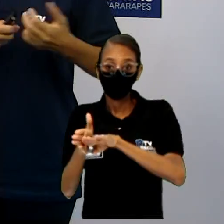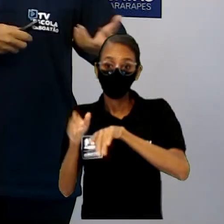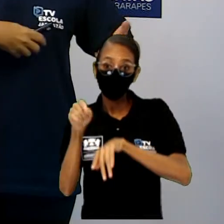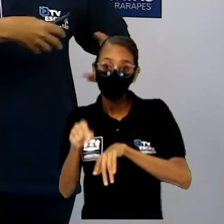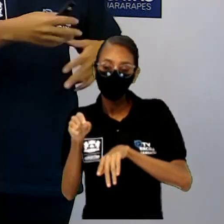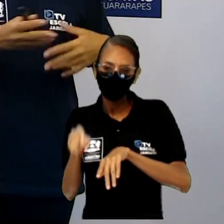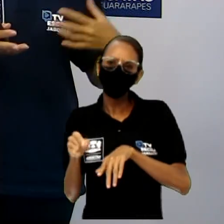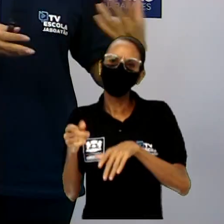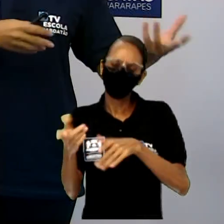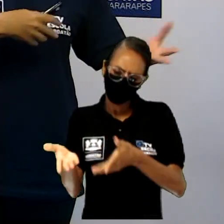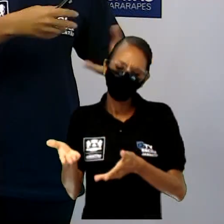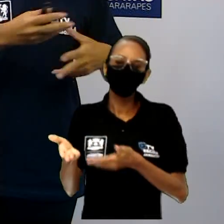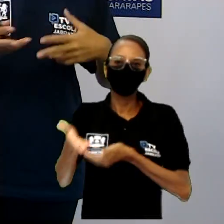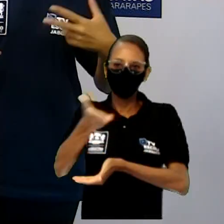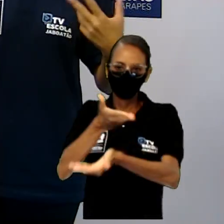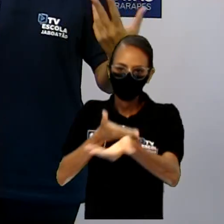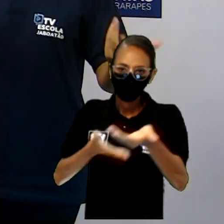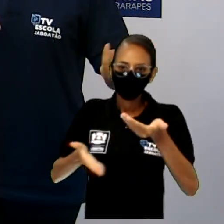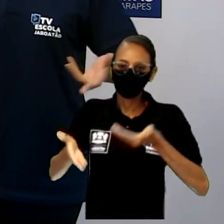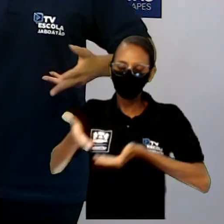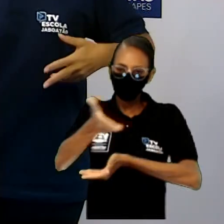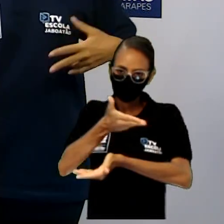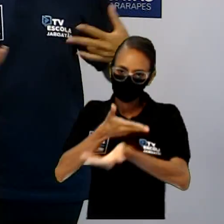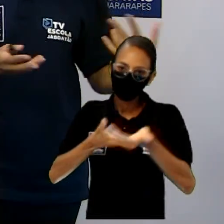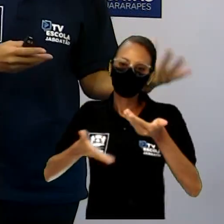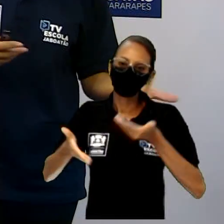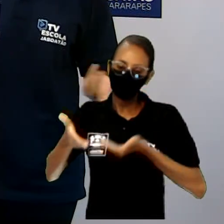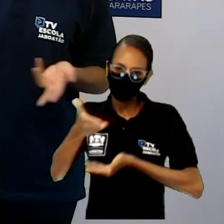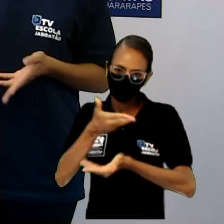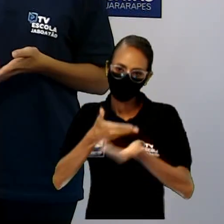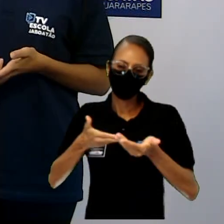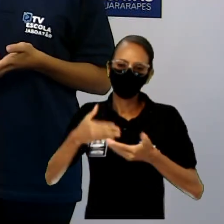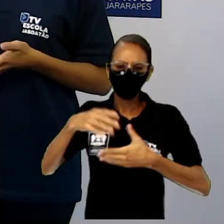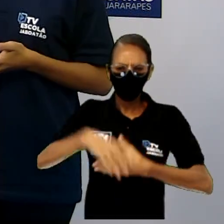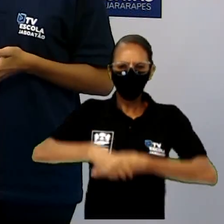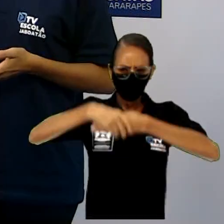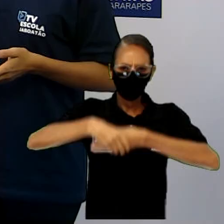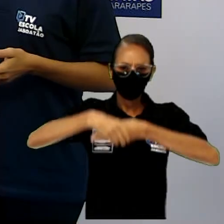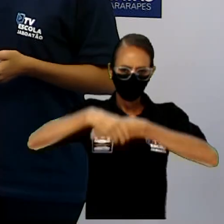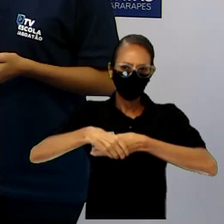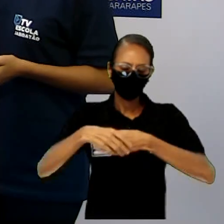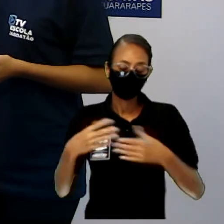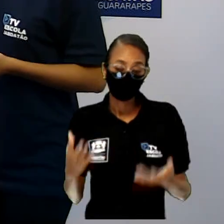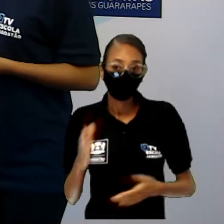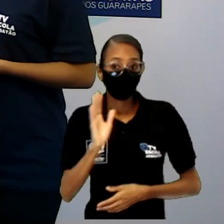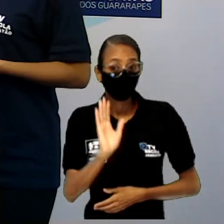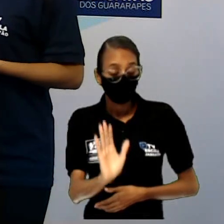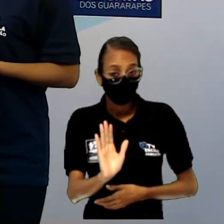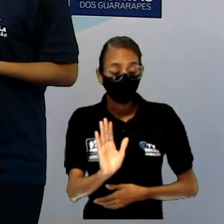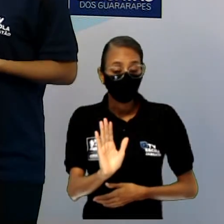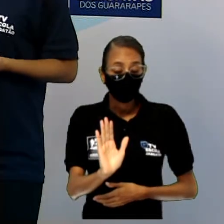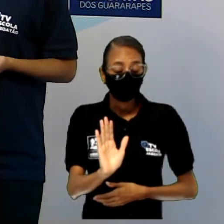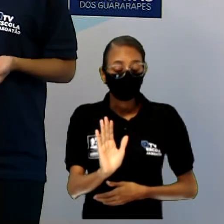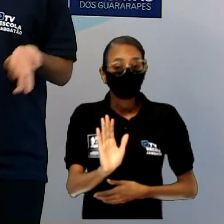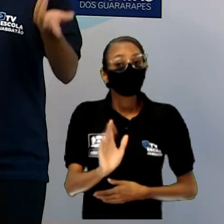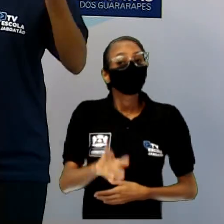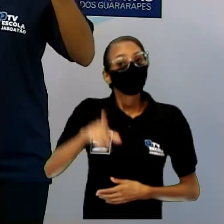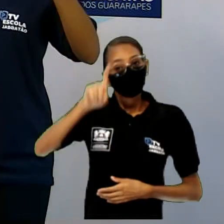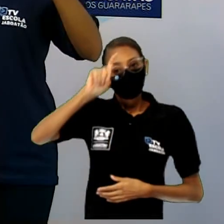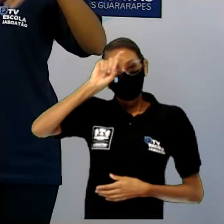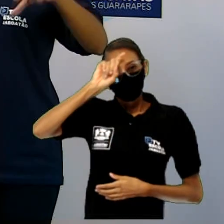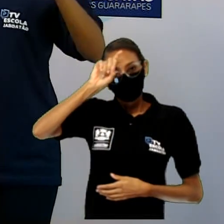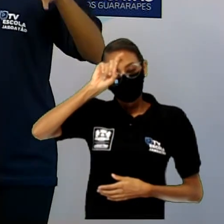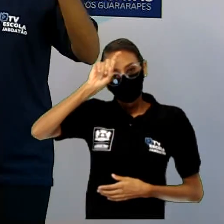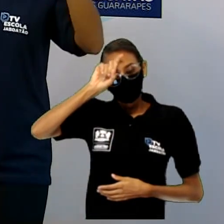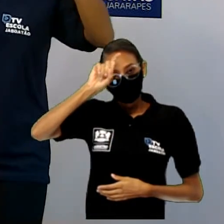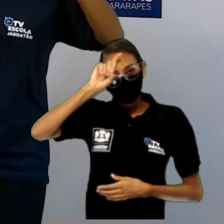Hicsos, que vão ali estabelecendo relações bem amigáveis com eles, tá? Mas, quando quando